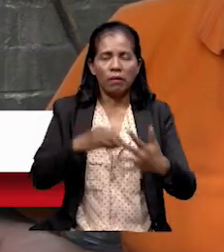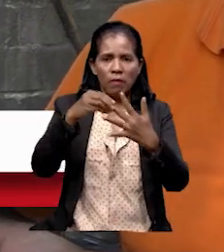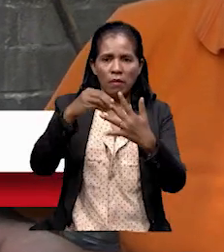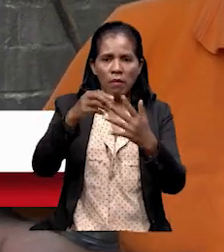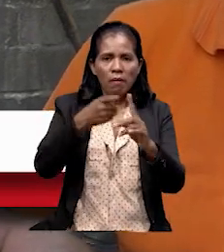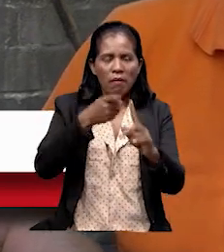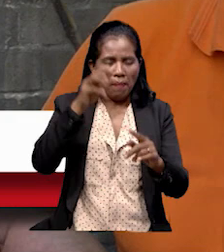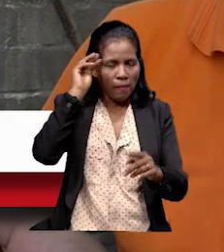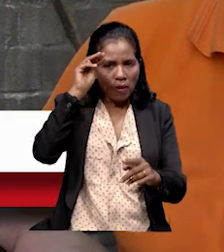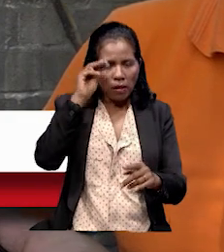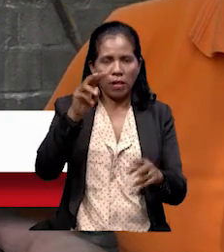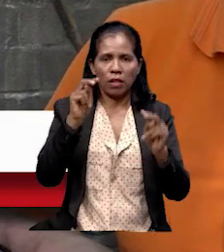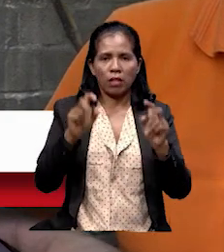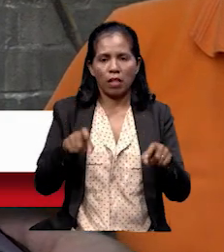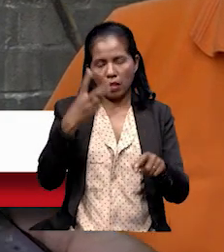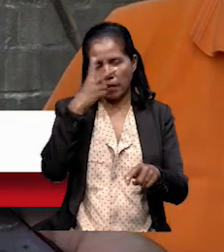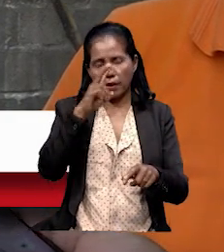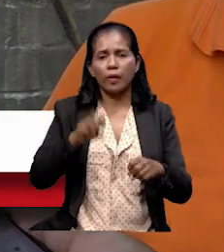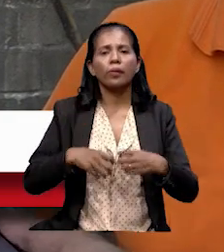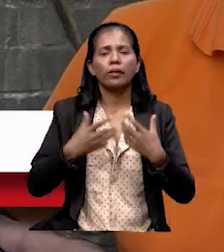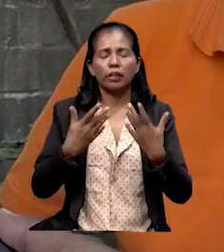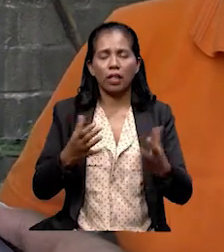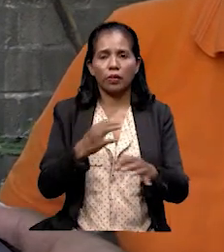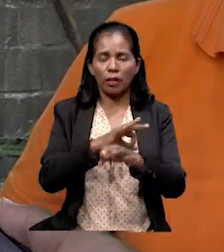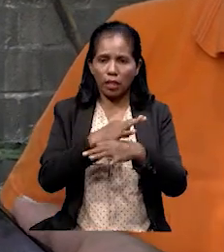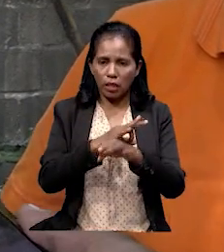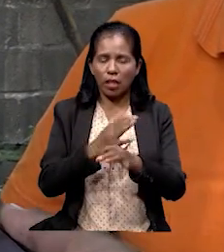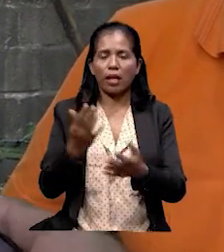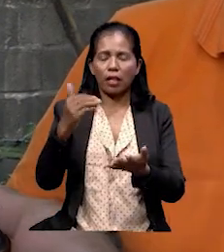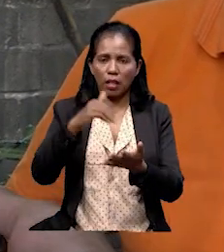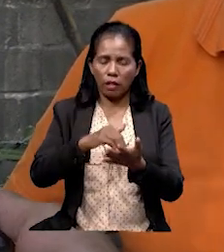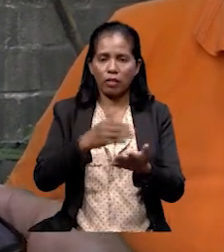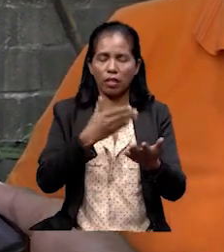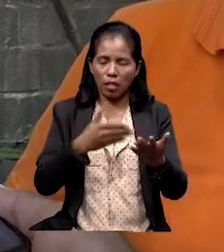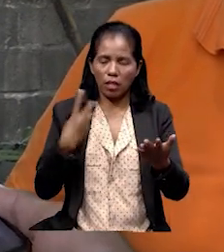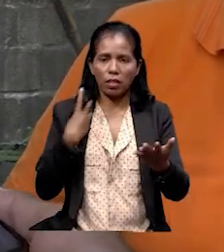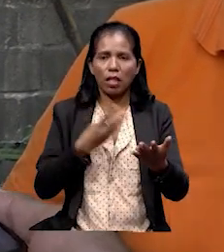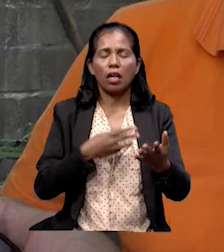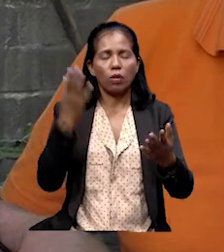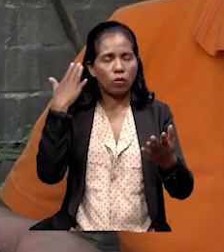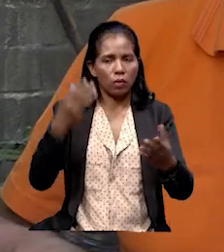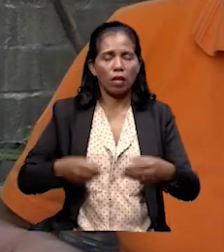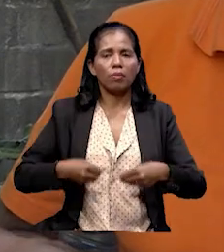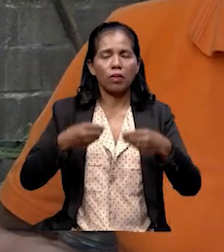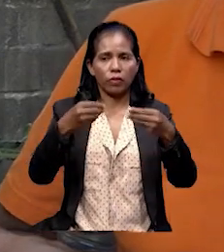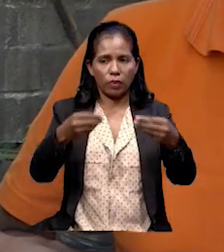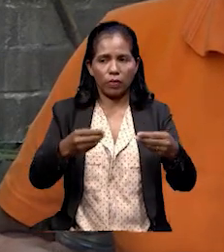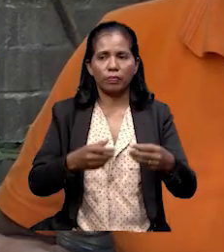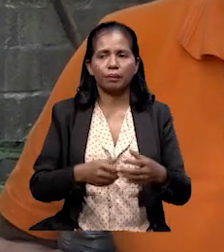ministério tenke hare husi. Oinsa atuman hal manutenção ba buat nebe ita fornece